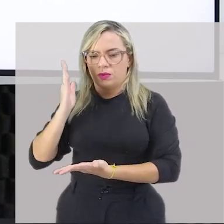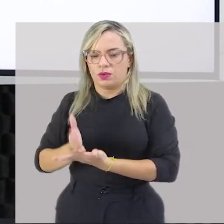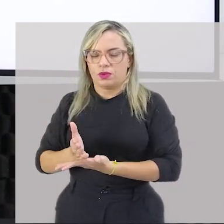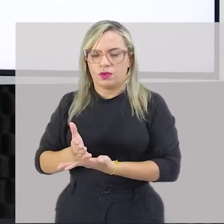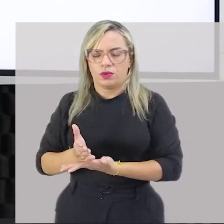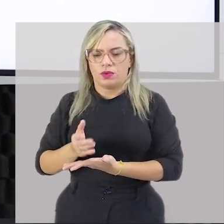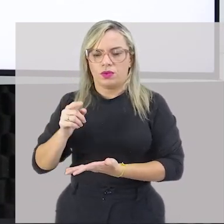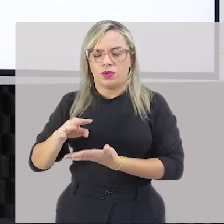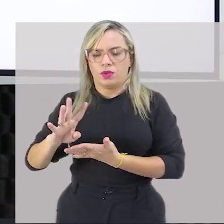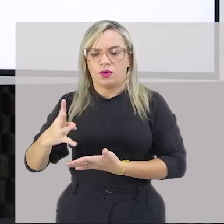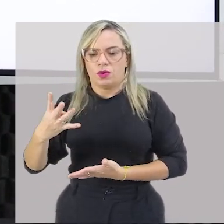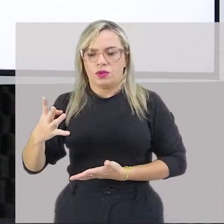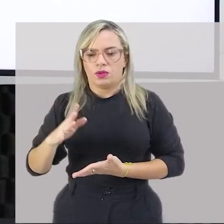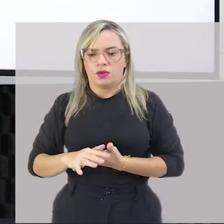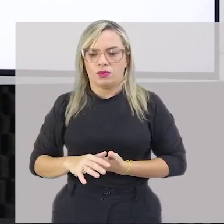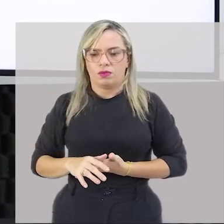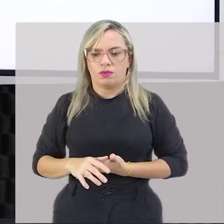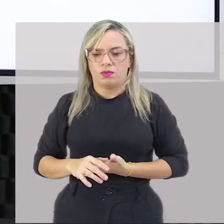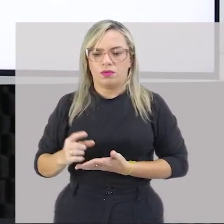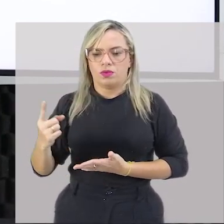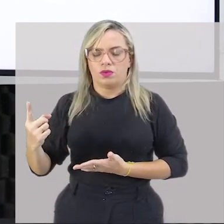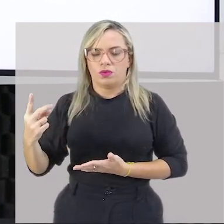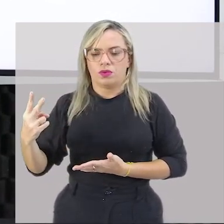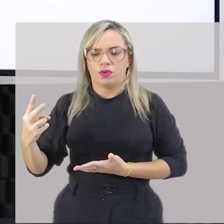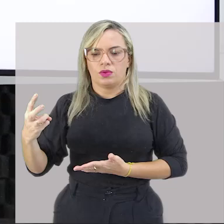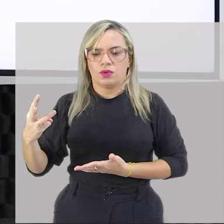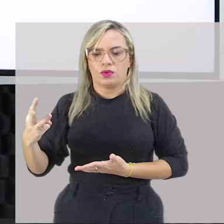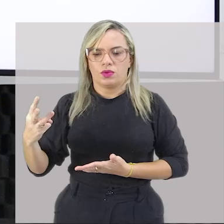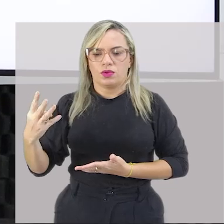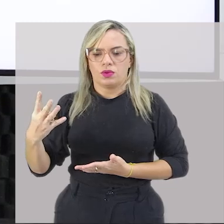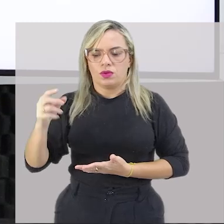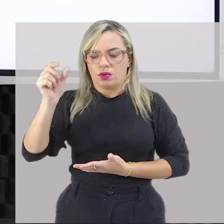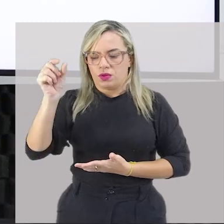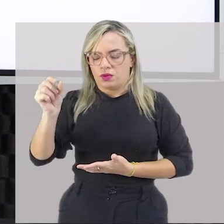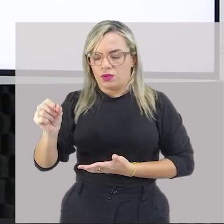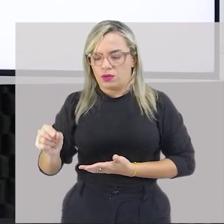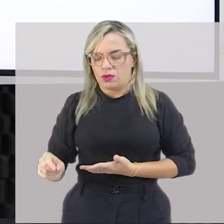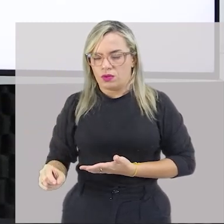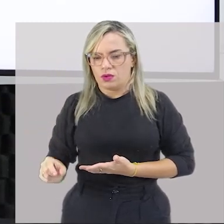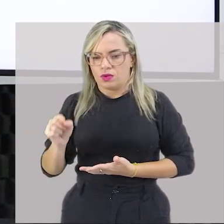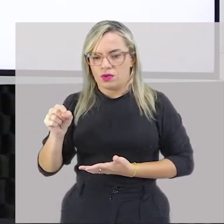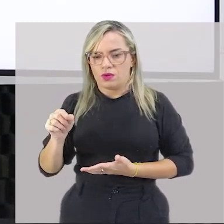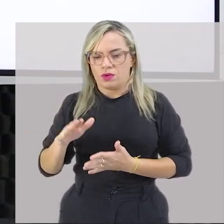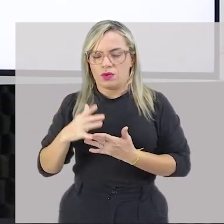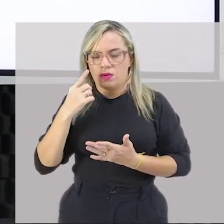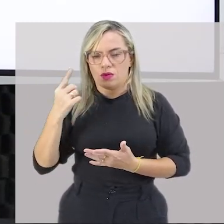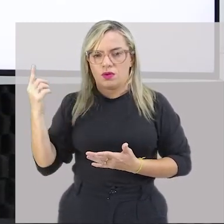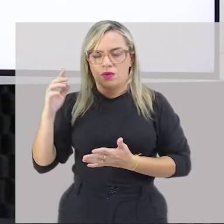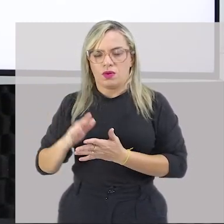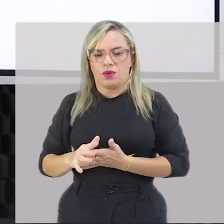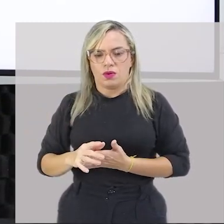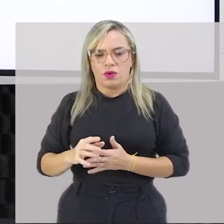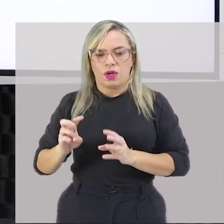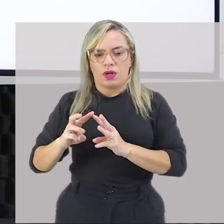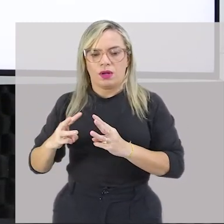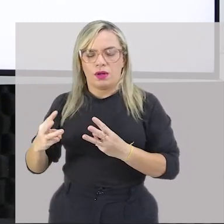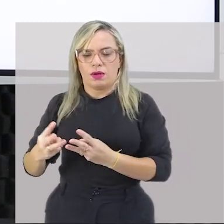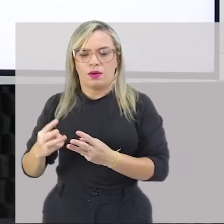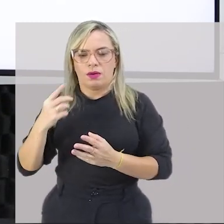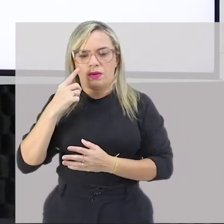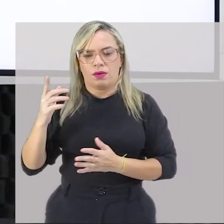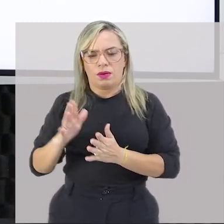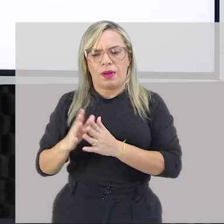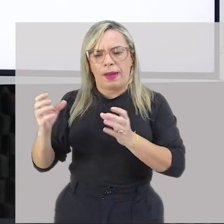8 é 4, né? Então vamos lá, ó. 1, 2, 3, 4. Bem aqui. Então está bem aqui pertinho, ó.